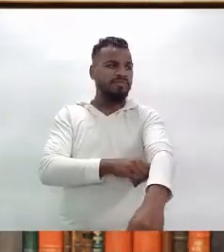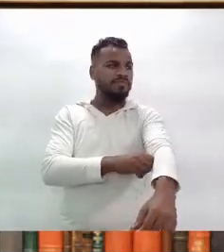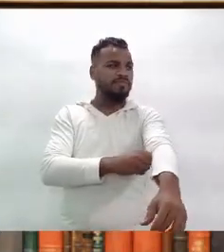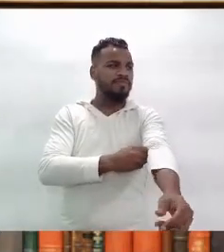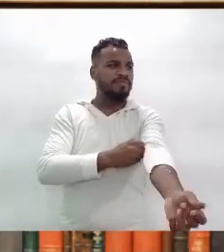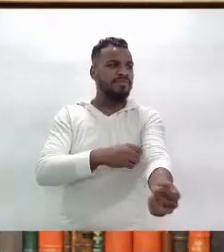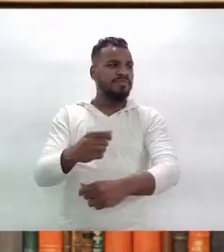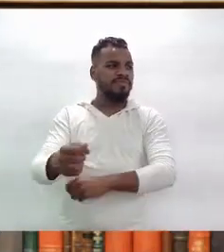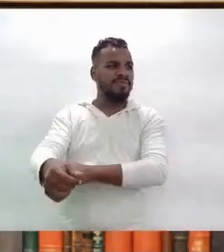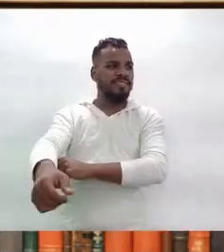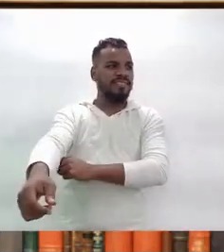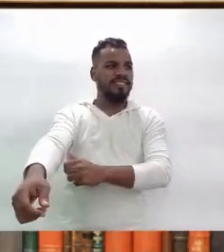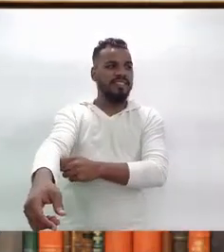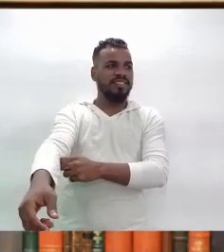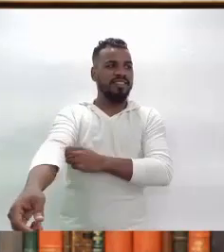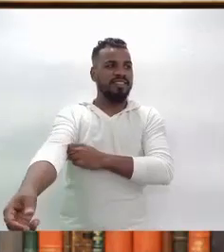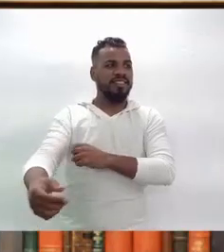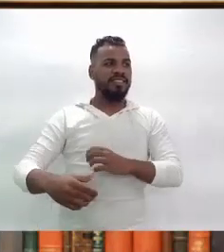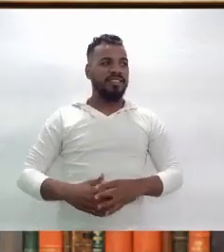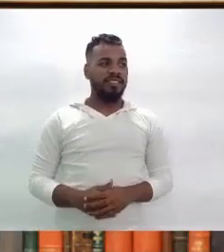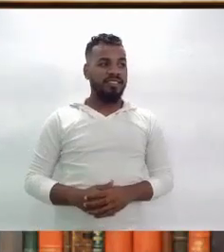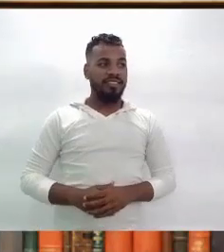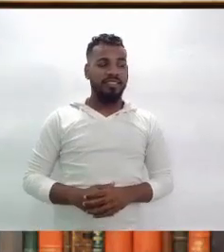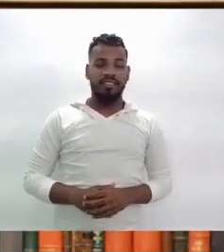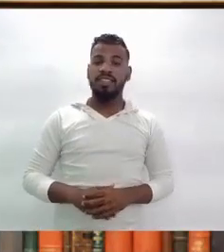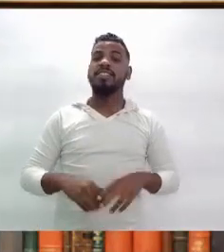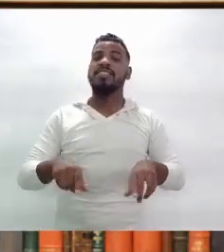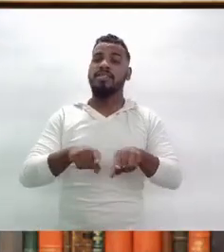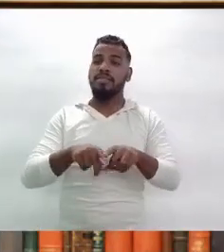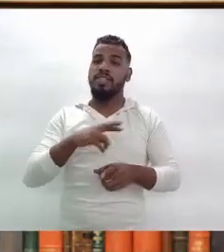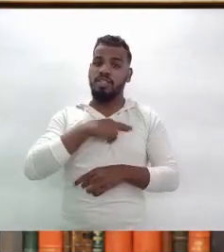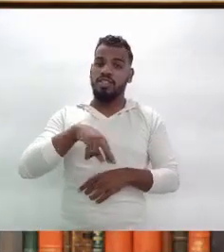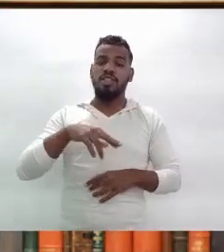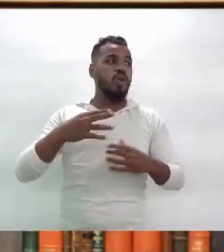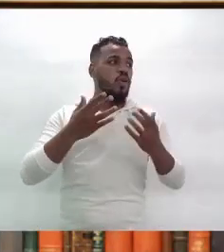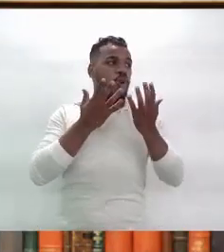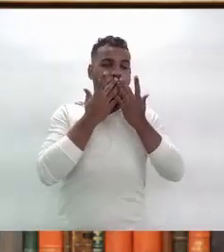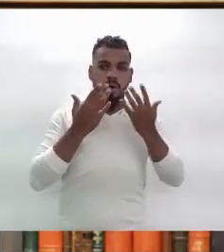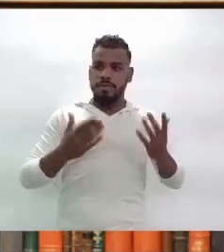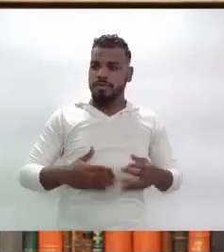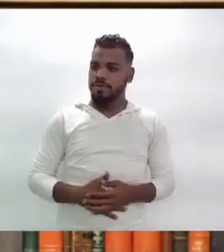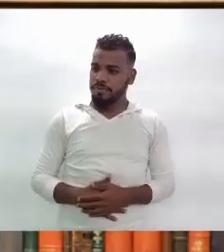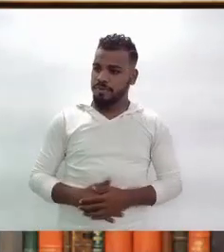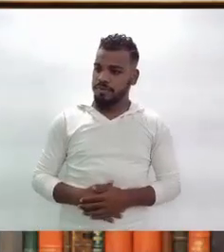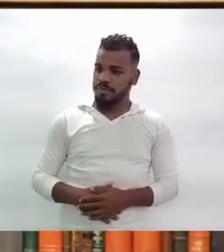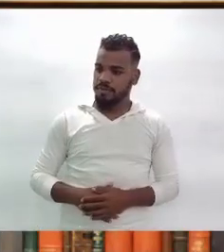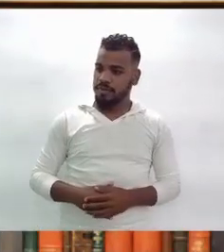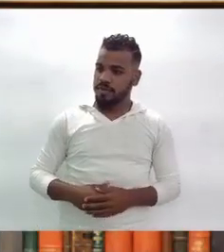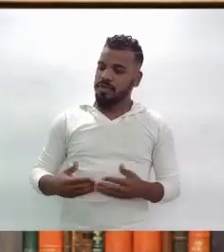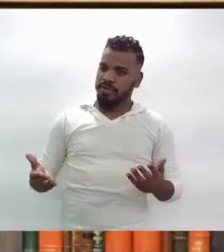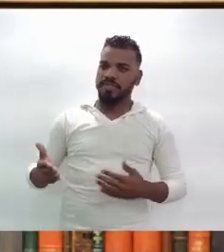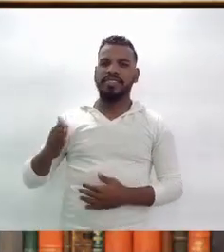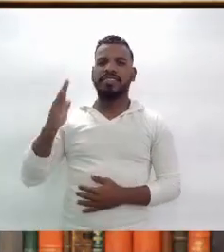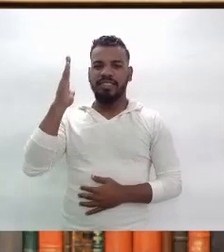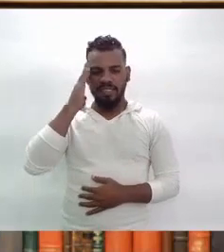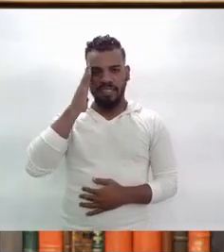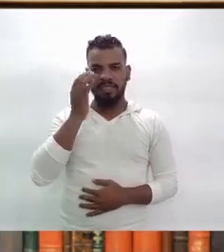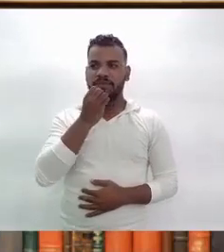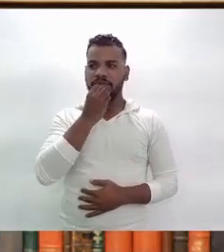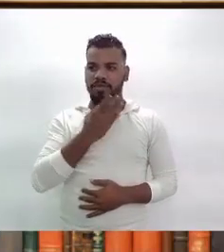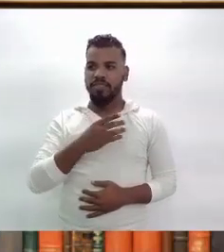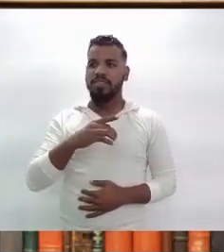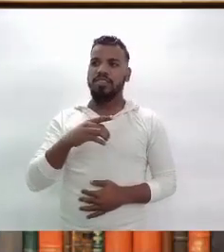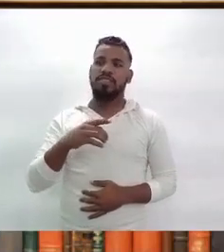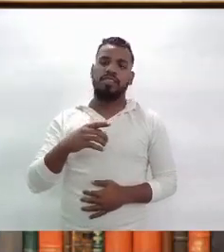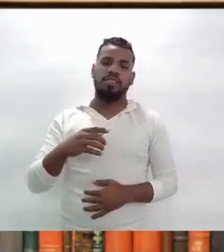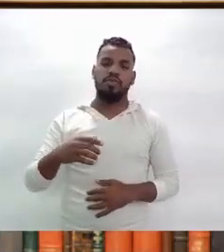do colorido. Professora, E da justamente questão de aqui, religiosidade. justamente o que a senhora falou aqui, dá para entender muito bem. Eu não posso separar